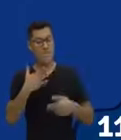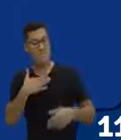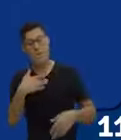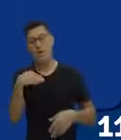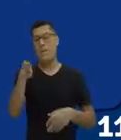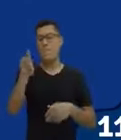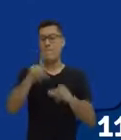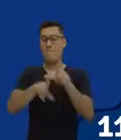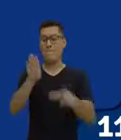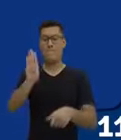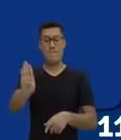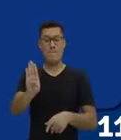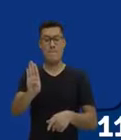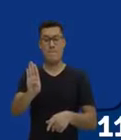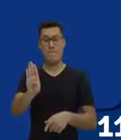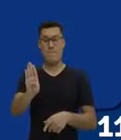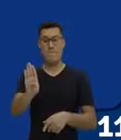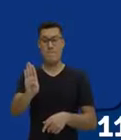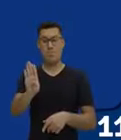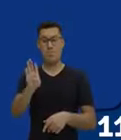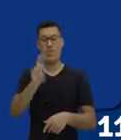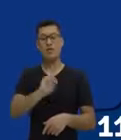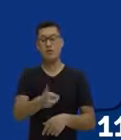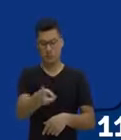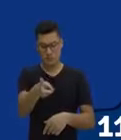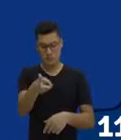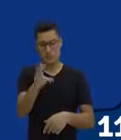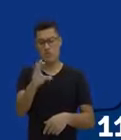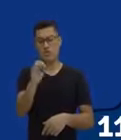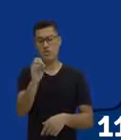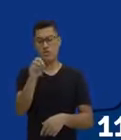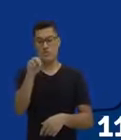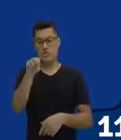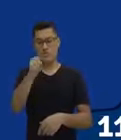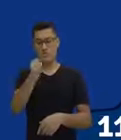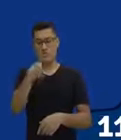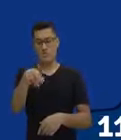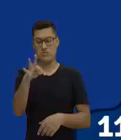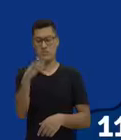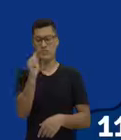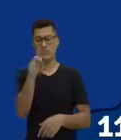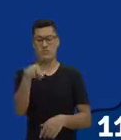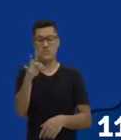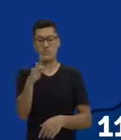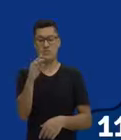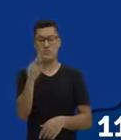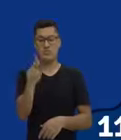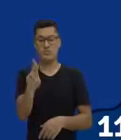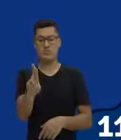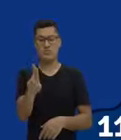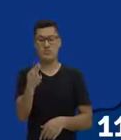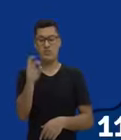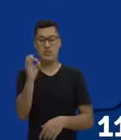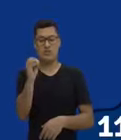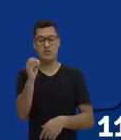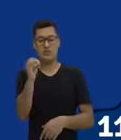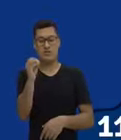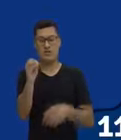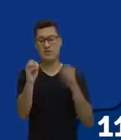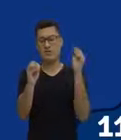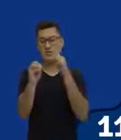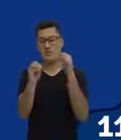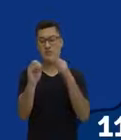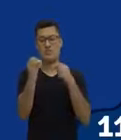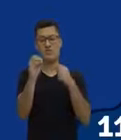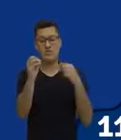parte fixa, a minha parte constante, ela é zero. Isso. Tá? Aí é bom diferenciar, né, Hugo? Então, quando a função está